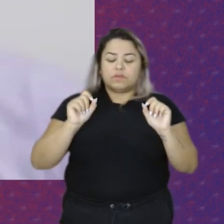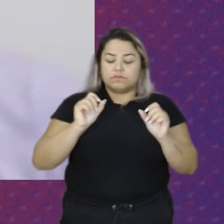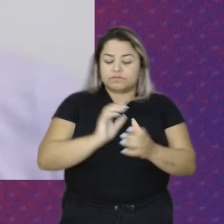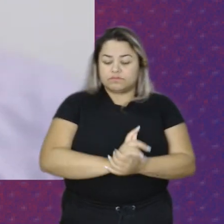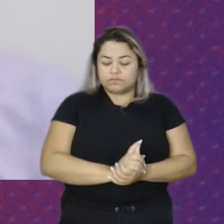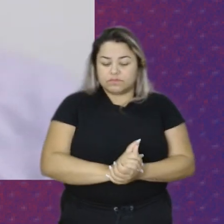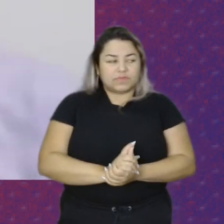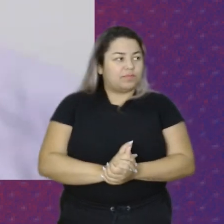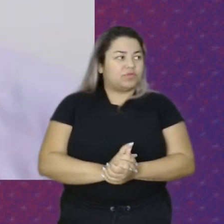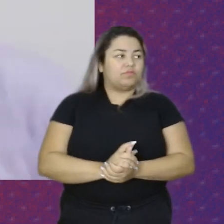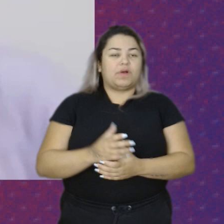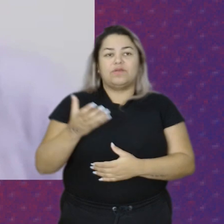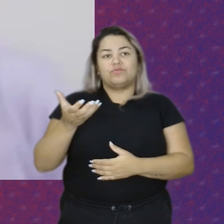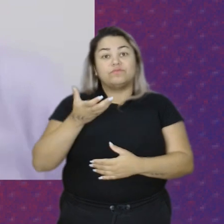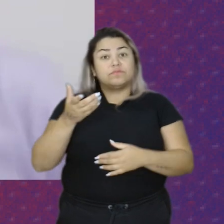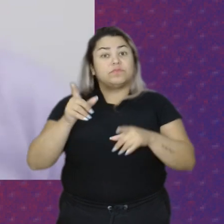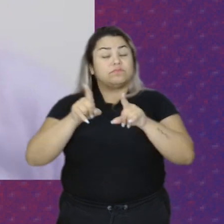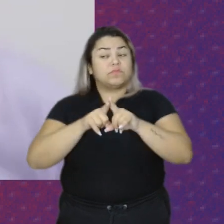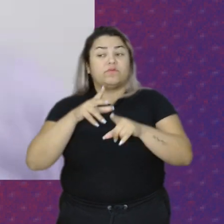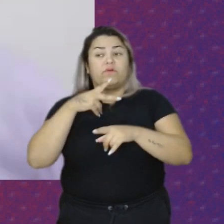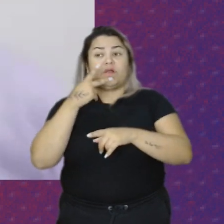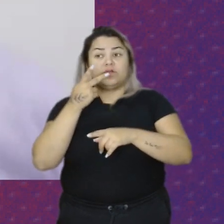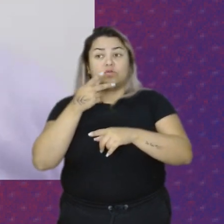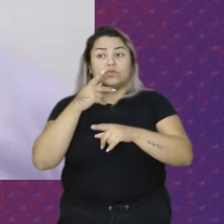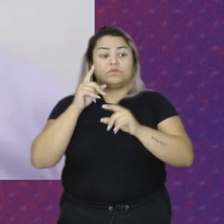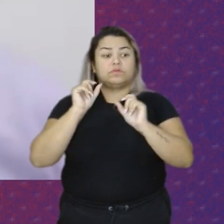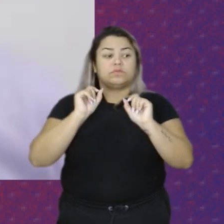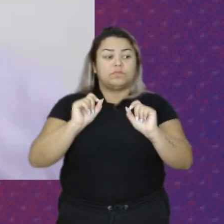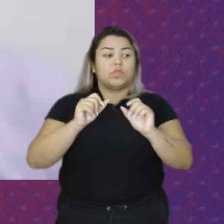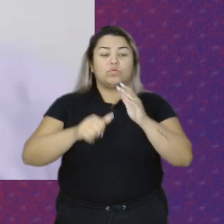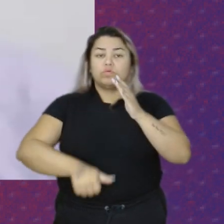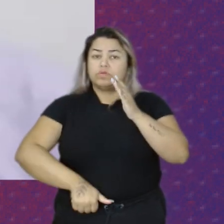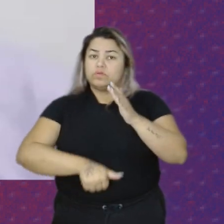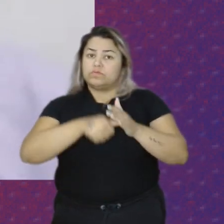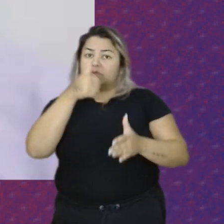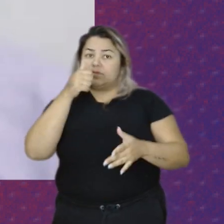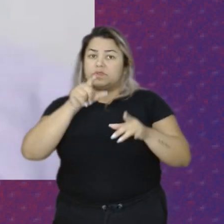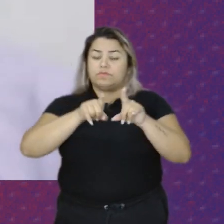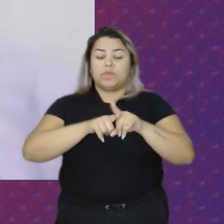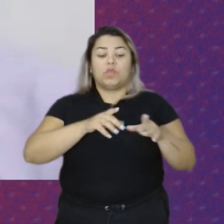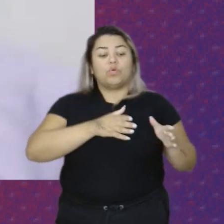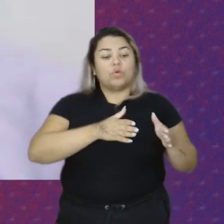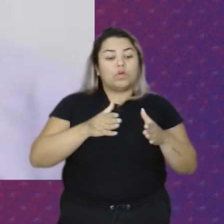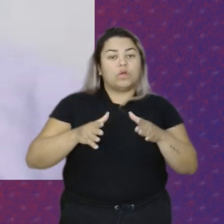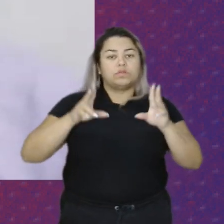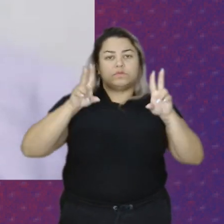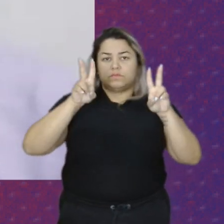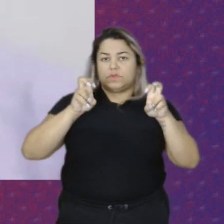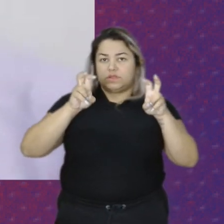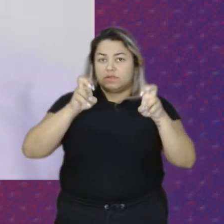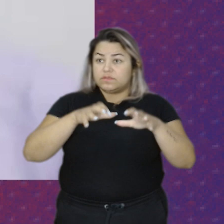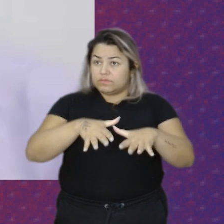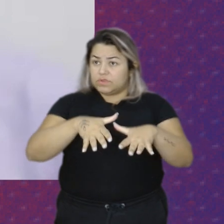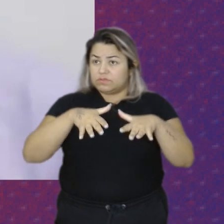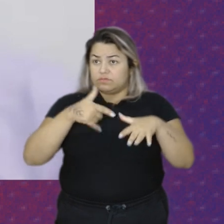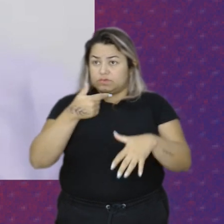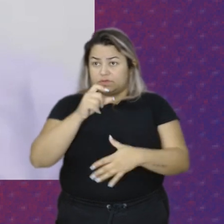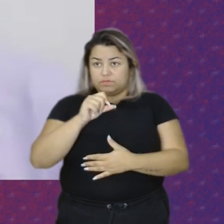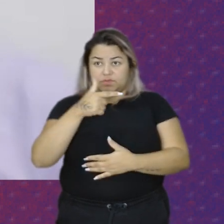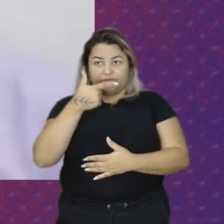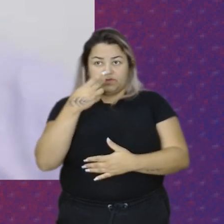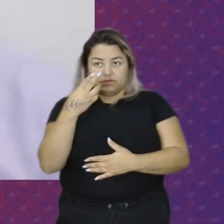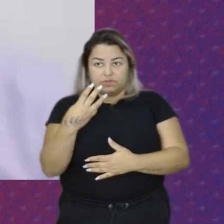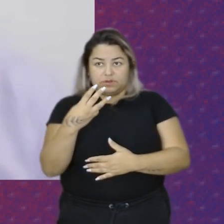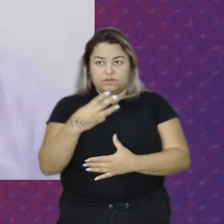quero reforçar aqui um dos primeiros eixos temáticos dessa marcha de